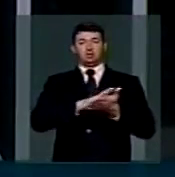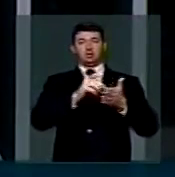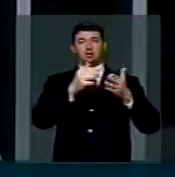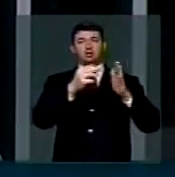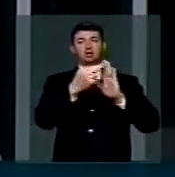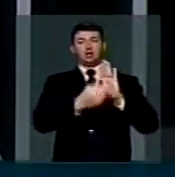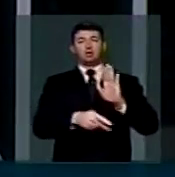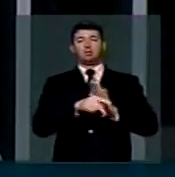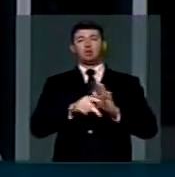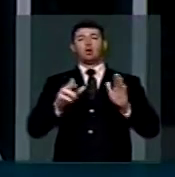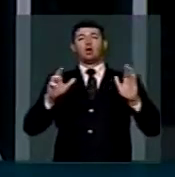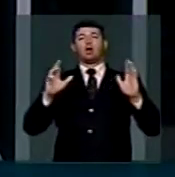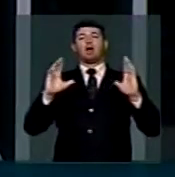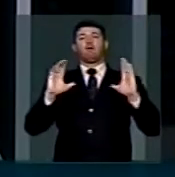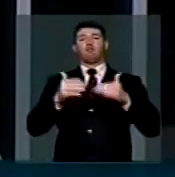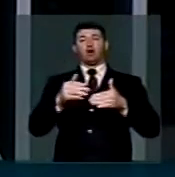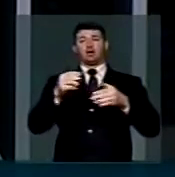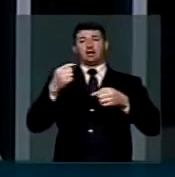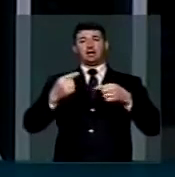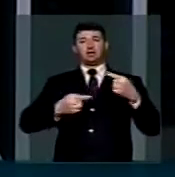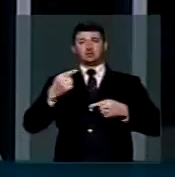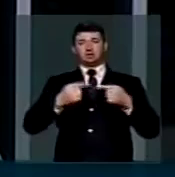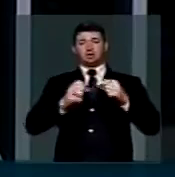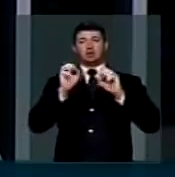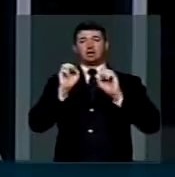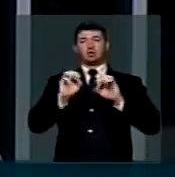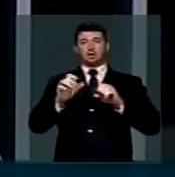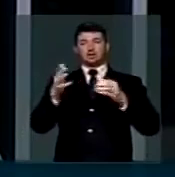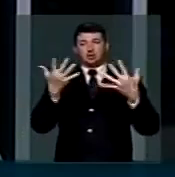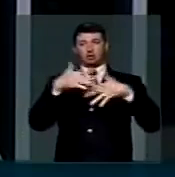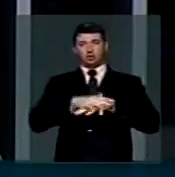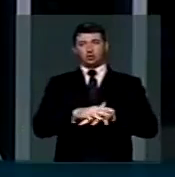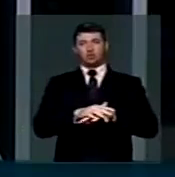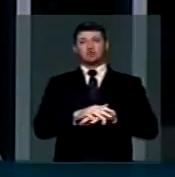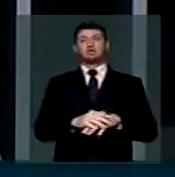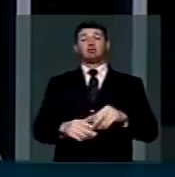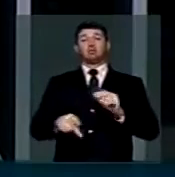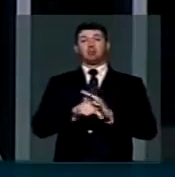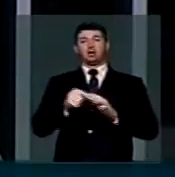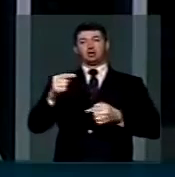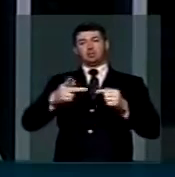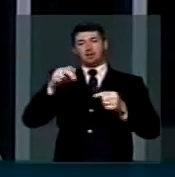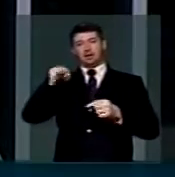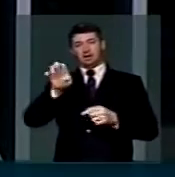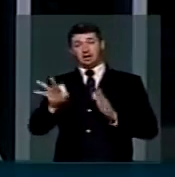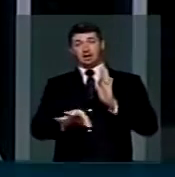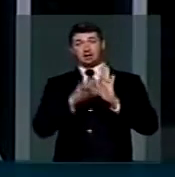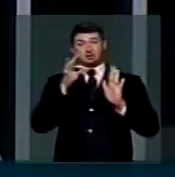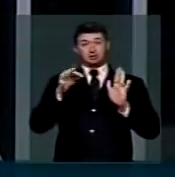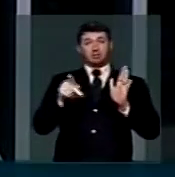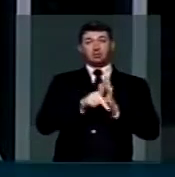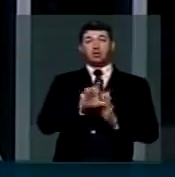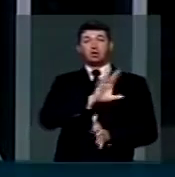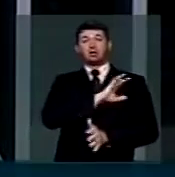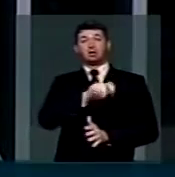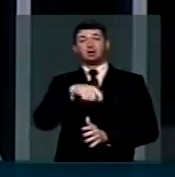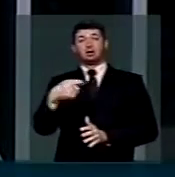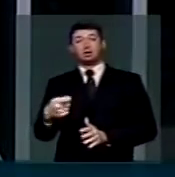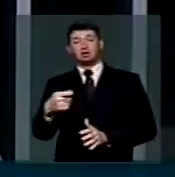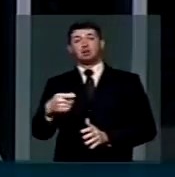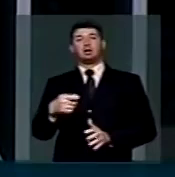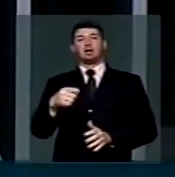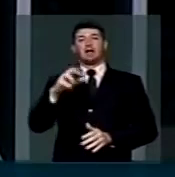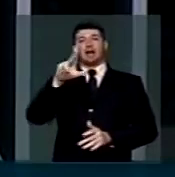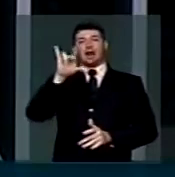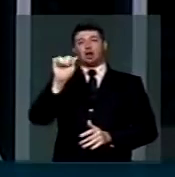Inclusiva sobre a meta 4 do PNE, publicada no dia 29 de setembro, e assinada pela sua coordenadora, a professora